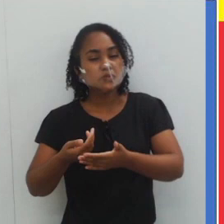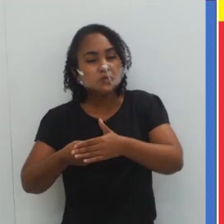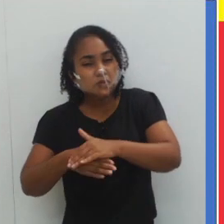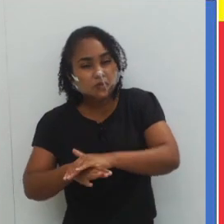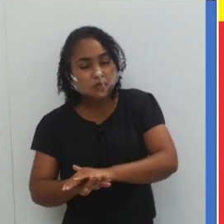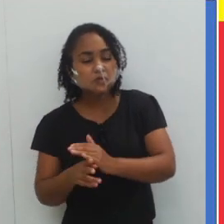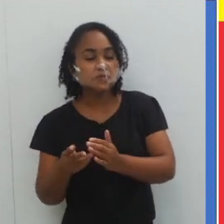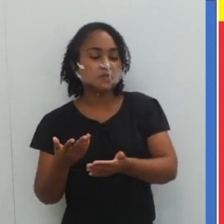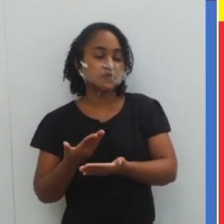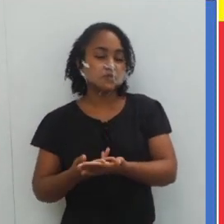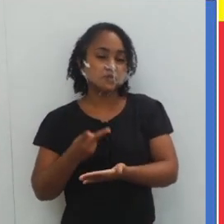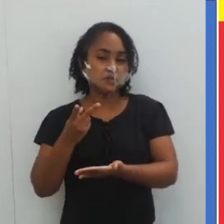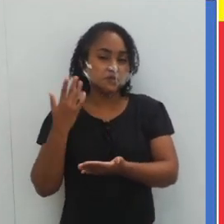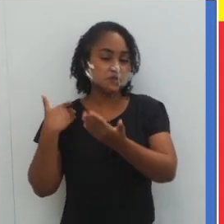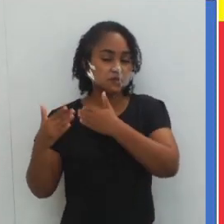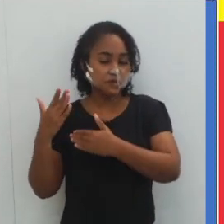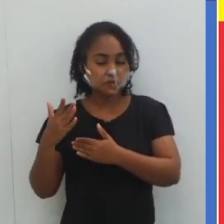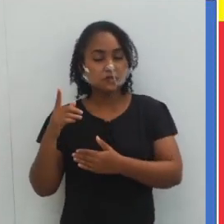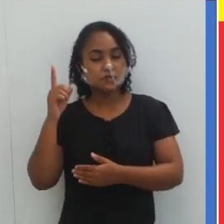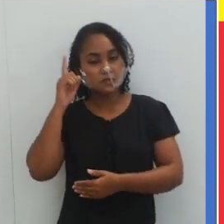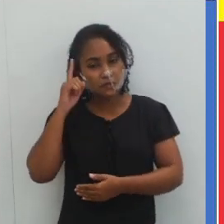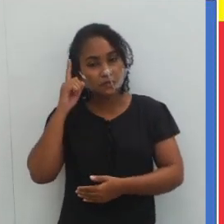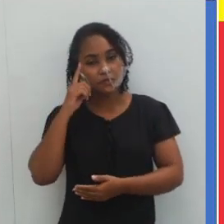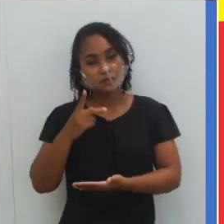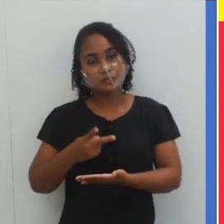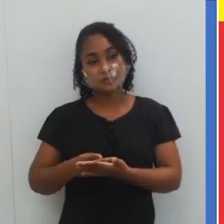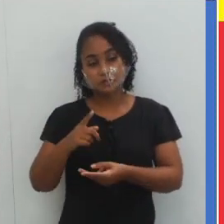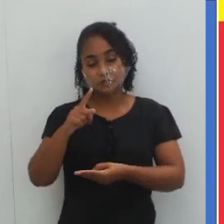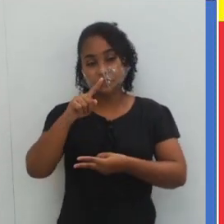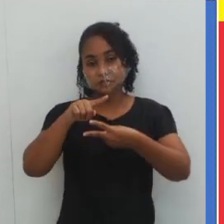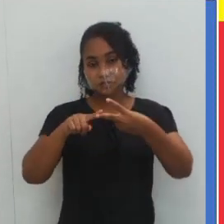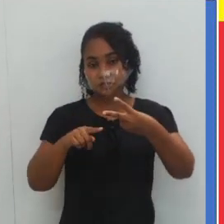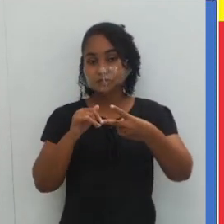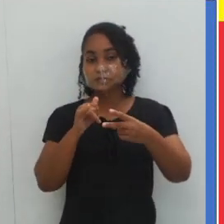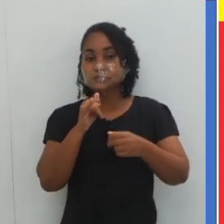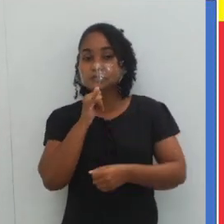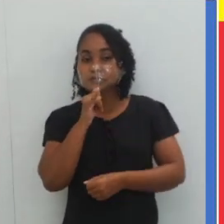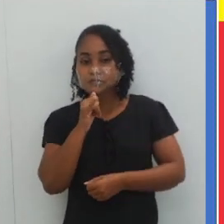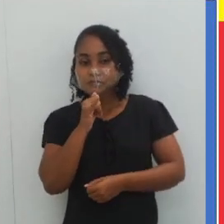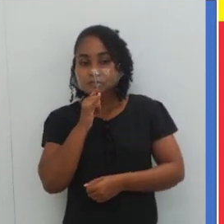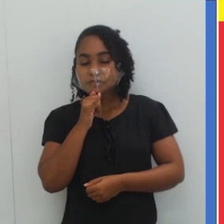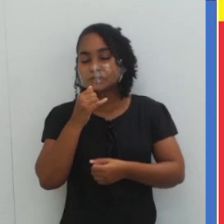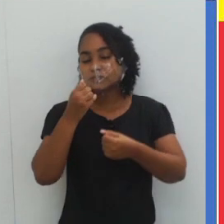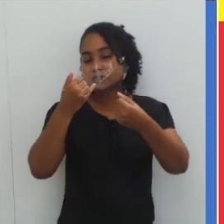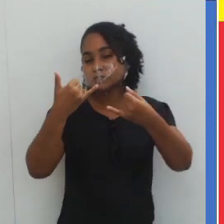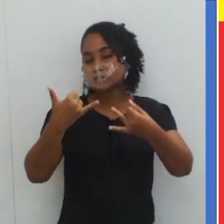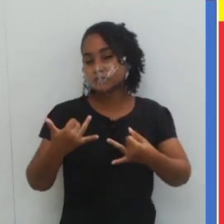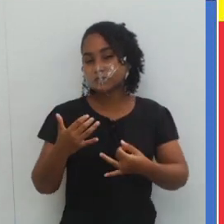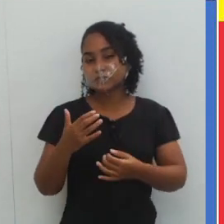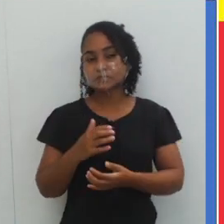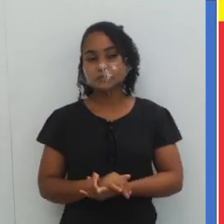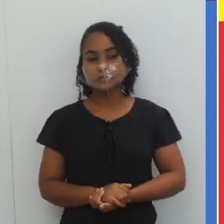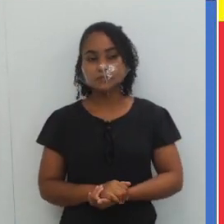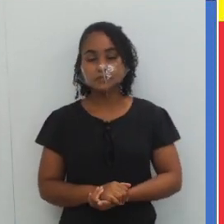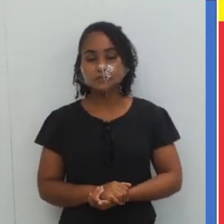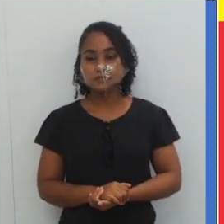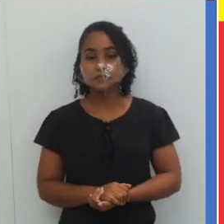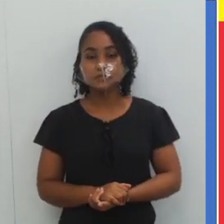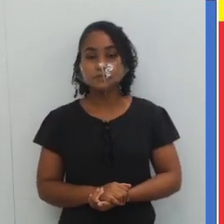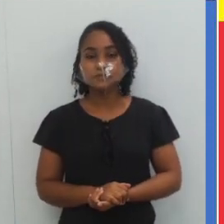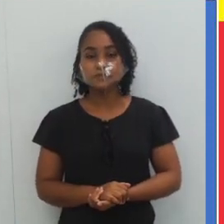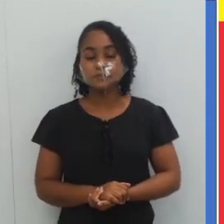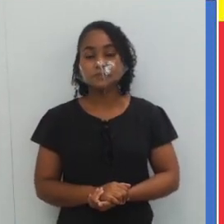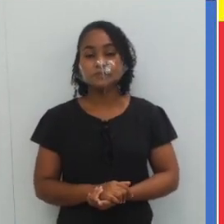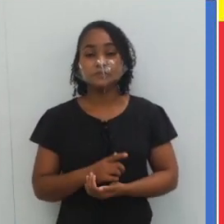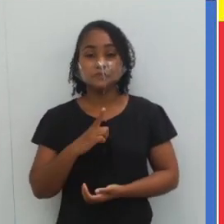hábito do passado ou uma ação repetida. E eu trago aí dois exemplos novamente para ilustrar. Então,